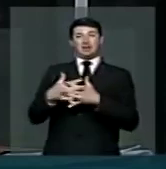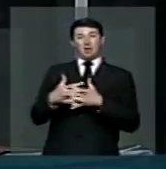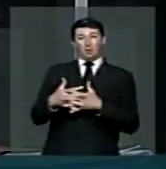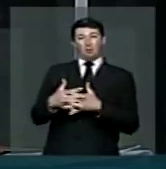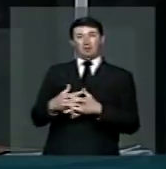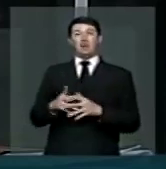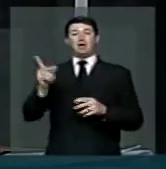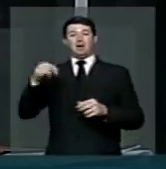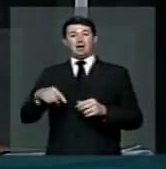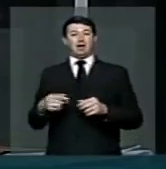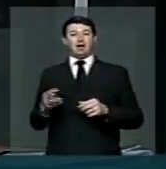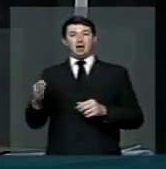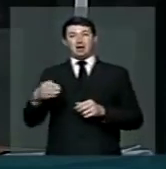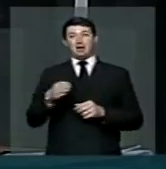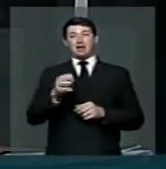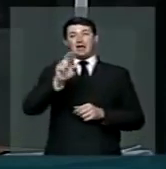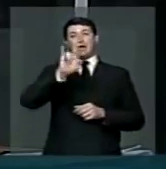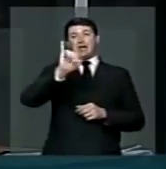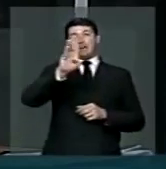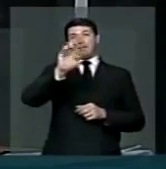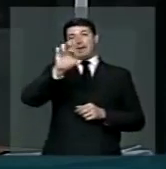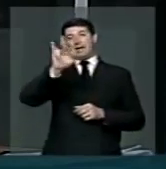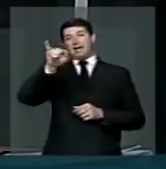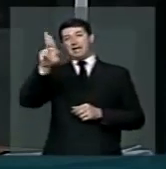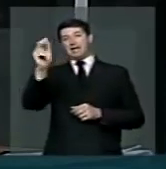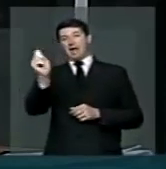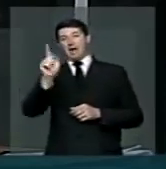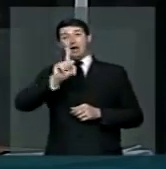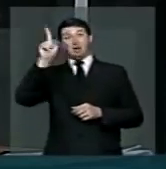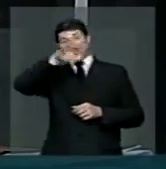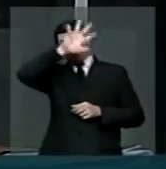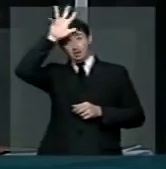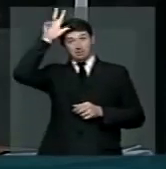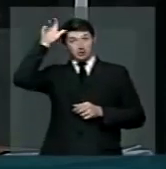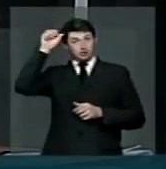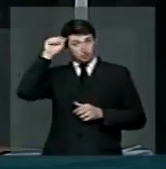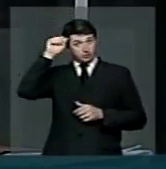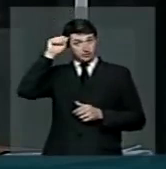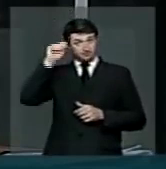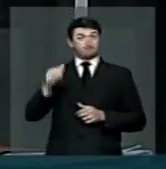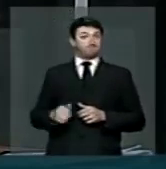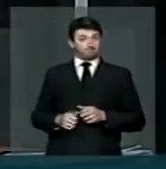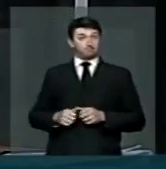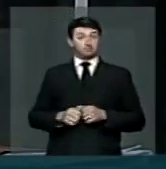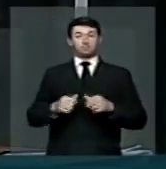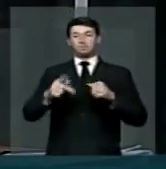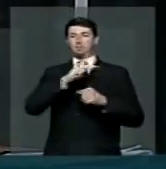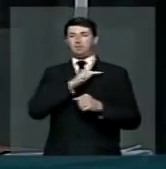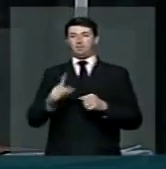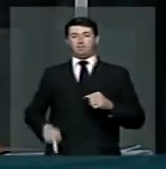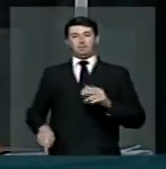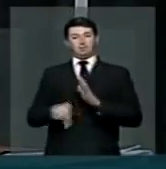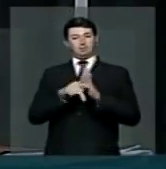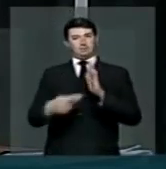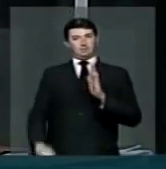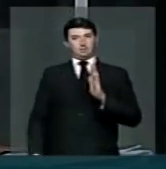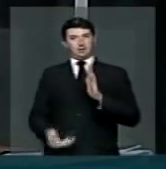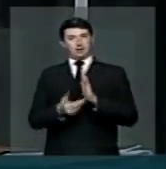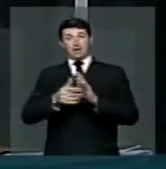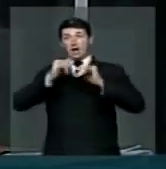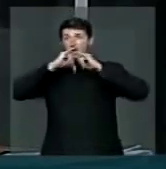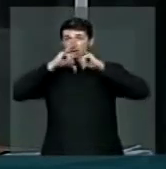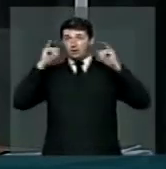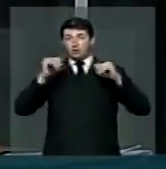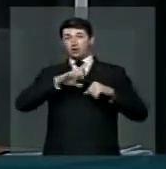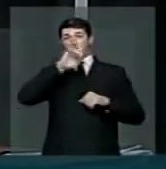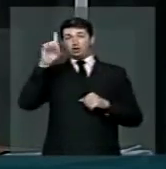é a navegação ribeirinha na Amazônia. O presidente desta casa anunciou para o dia 4